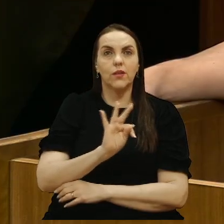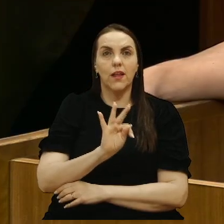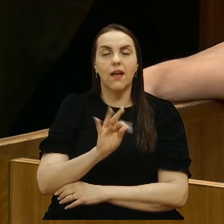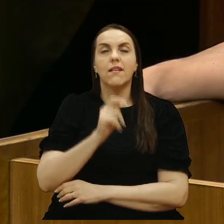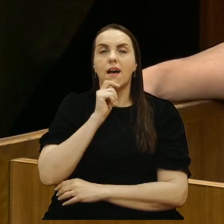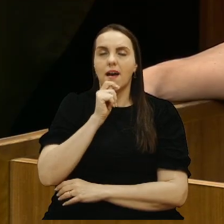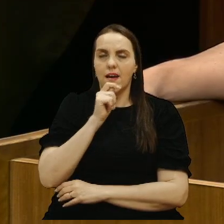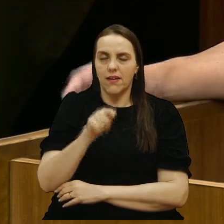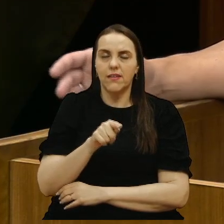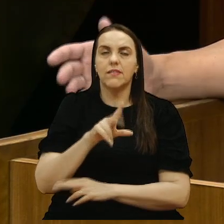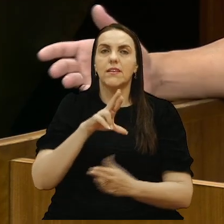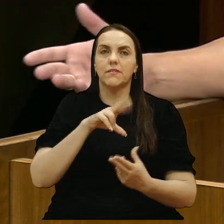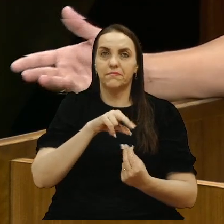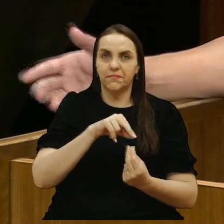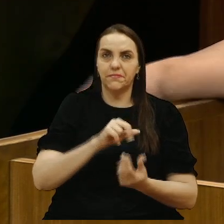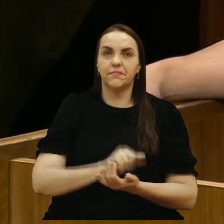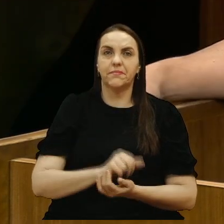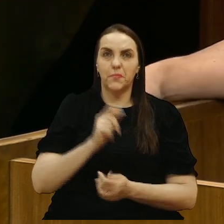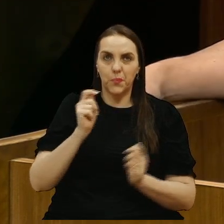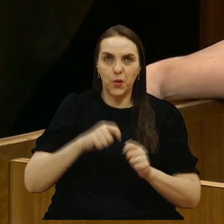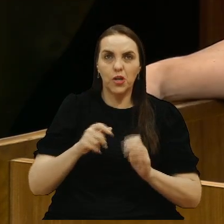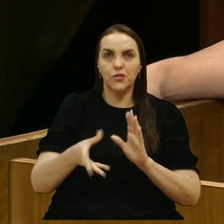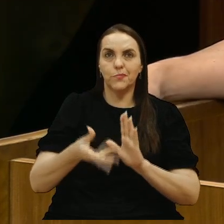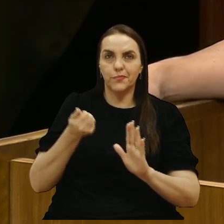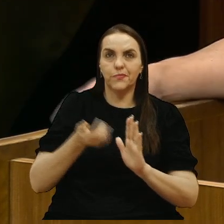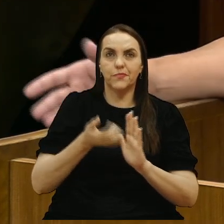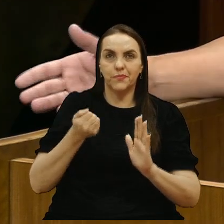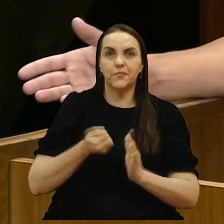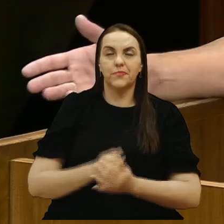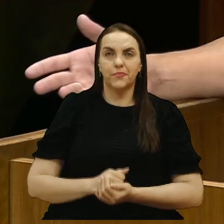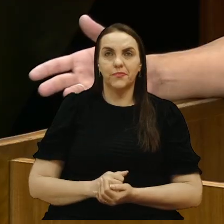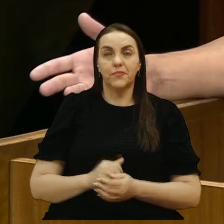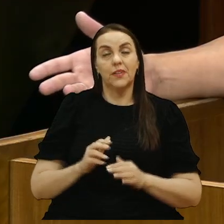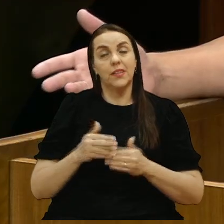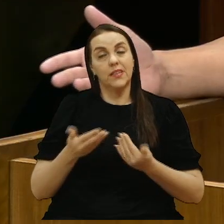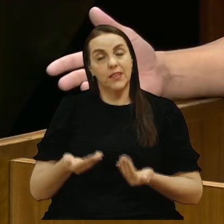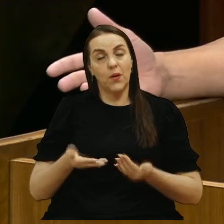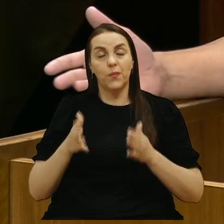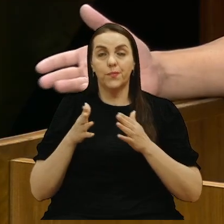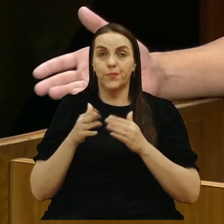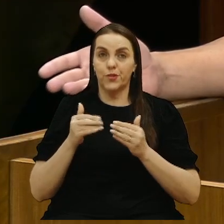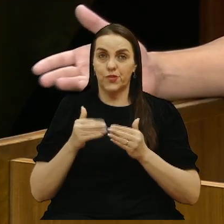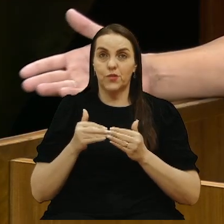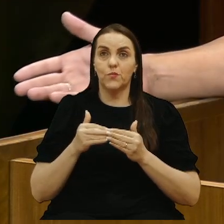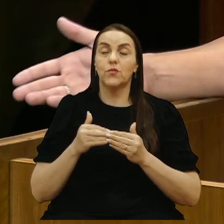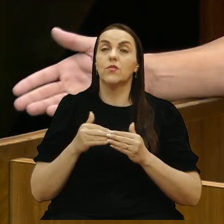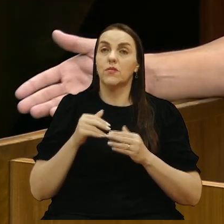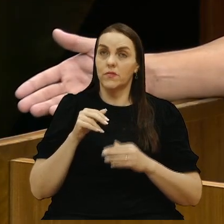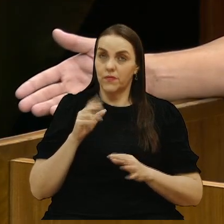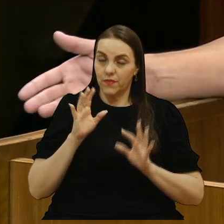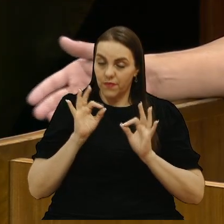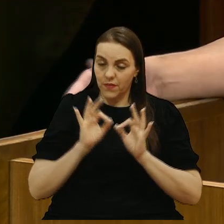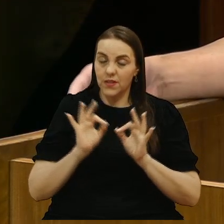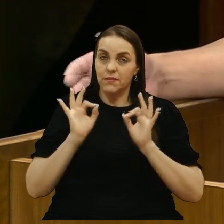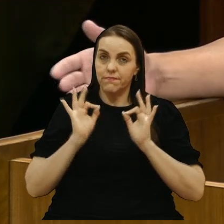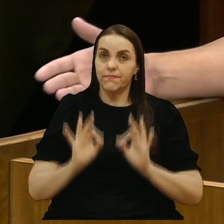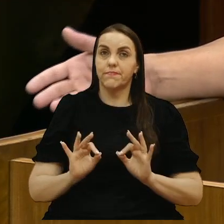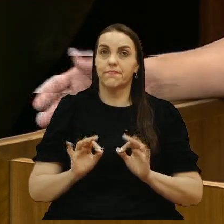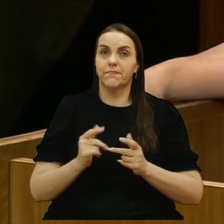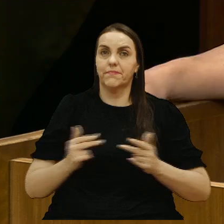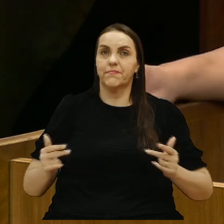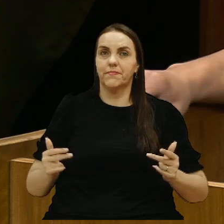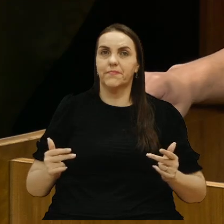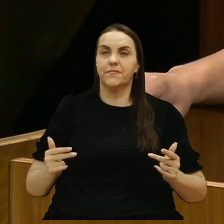ainda é seletivo, de todo o que vai lá do orgânico. Então, a gente pede, vamos fazer algo em prol disso, vamos